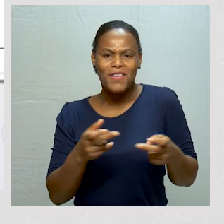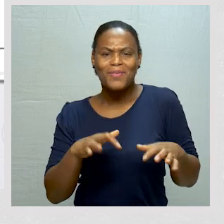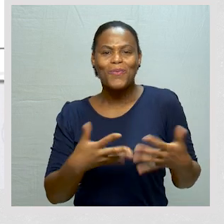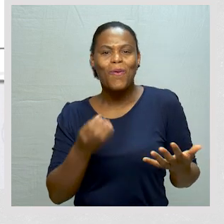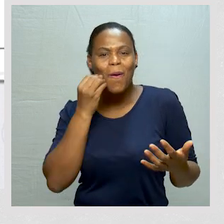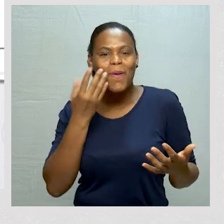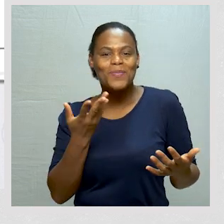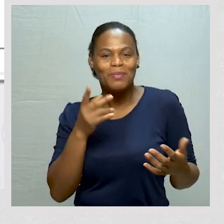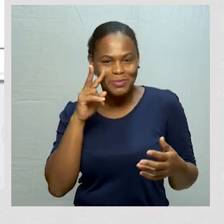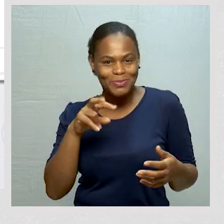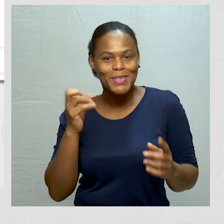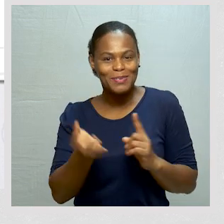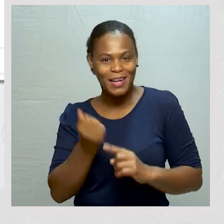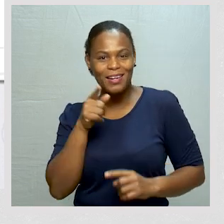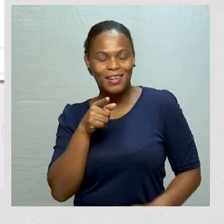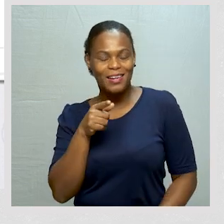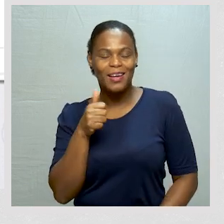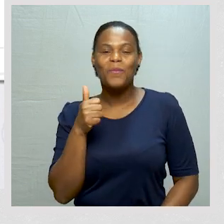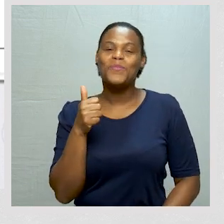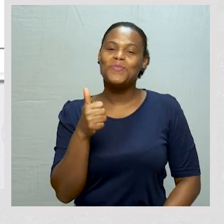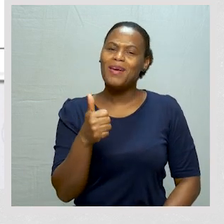descobriram? Muito bem.